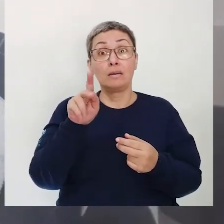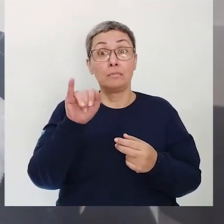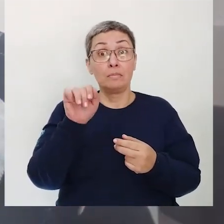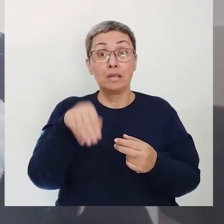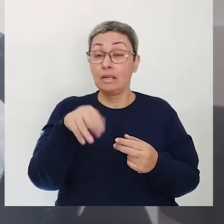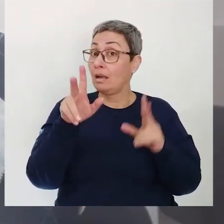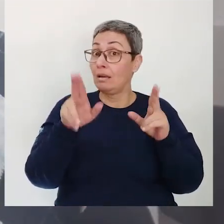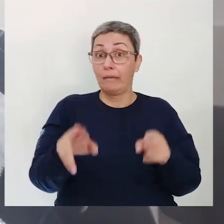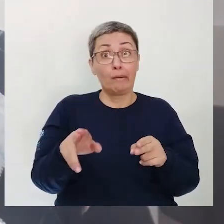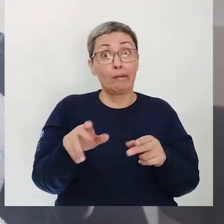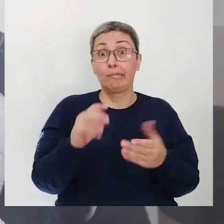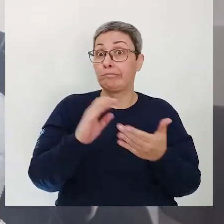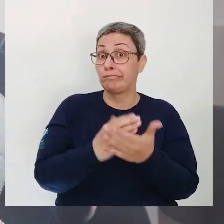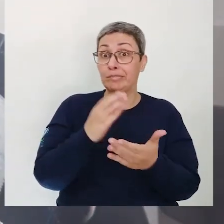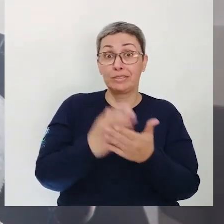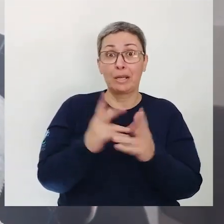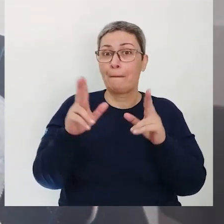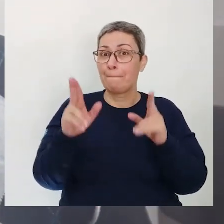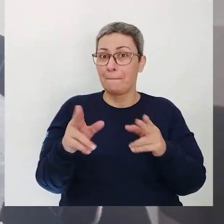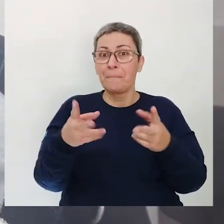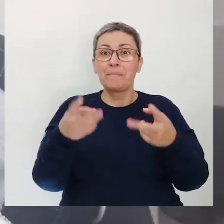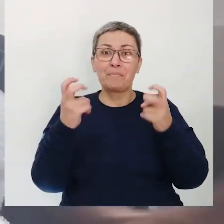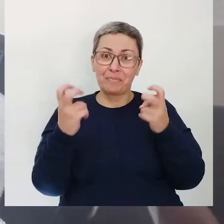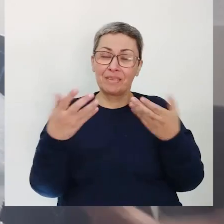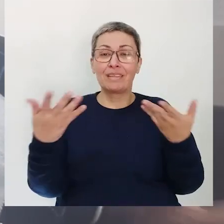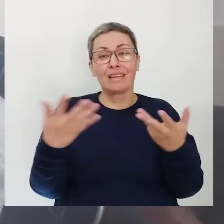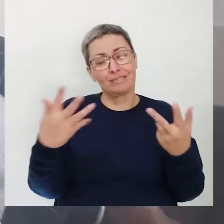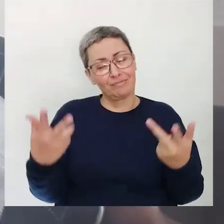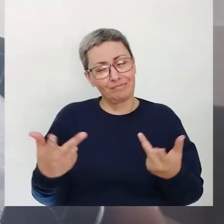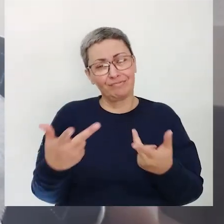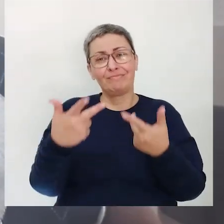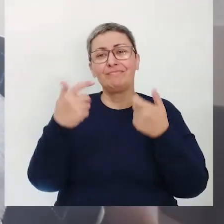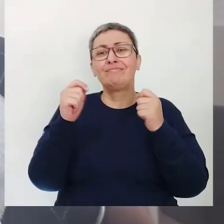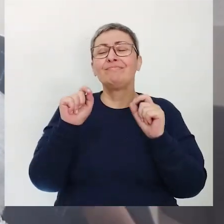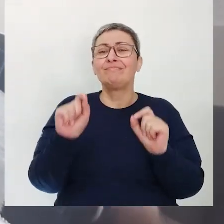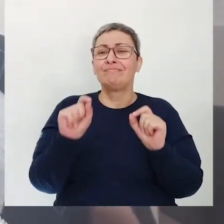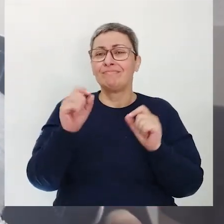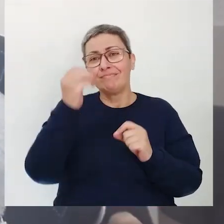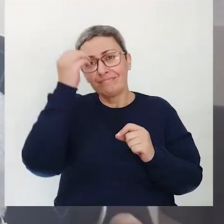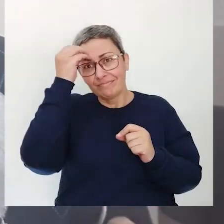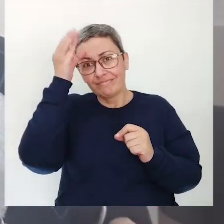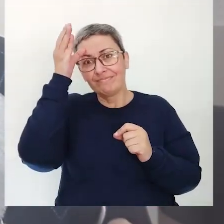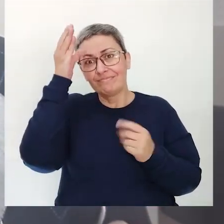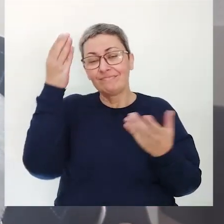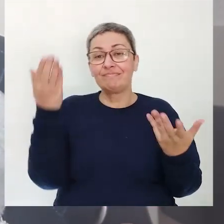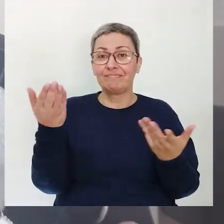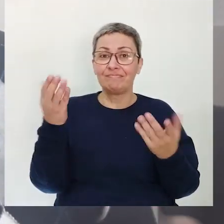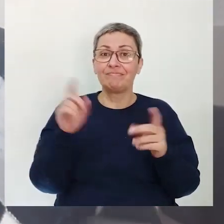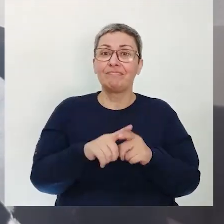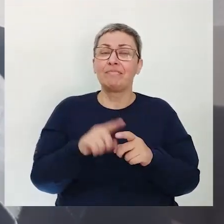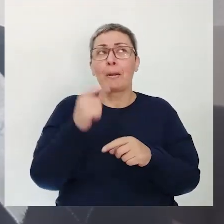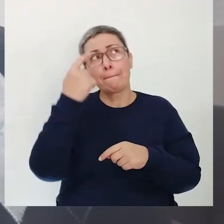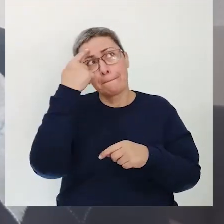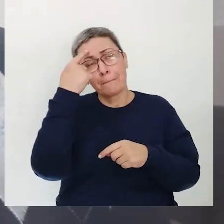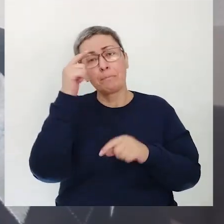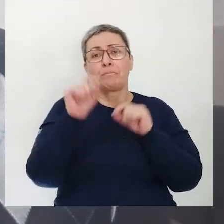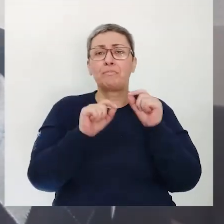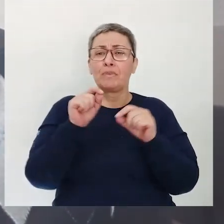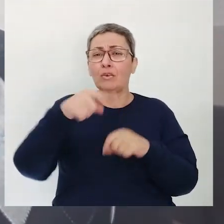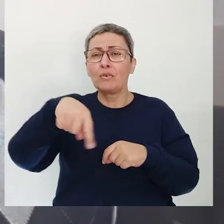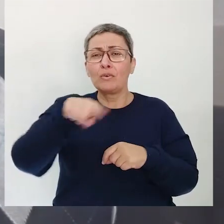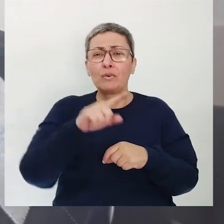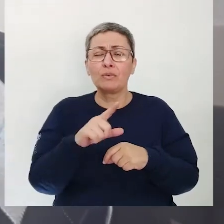da região sul e da região sudeste, perceberam? Então é essa riqueza de conhecimento, né? Pensando nisso,